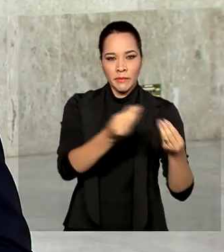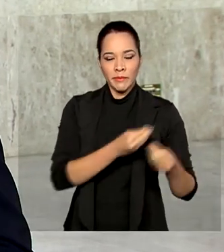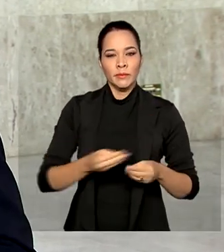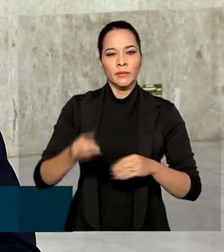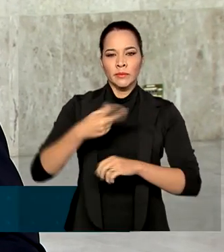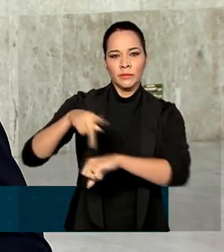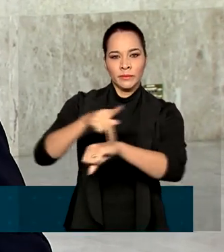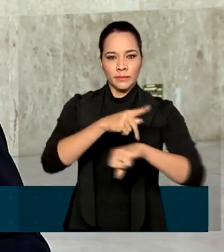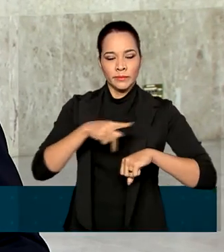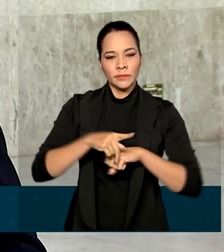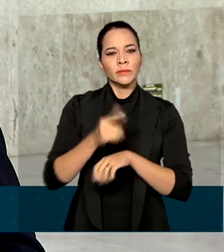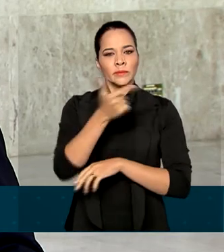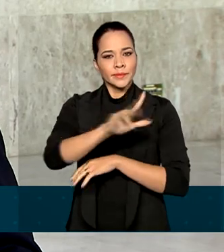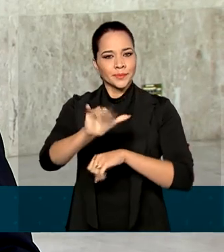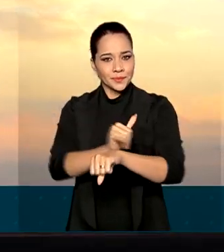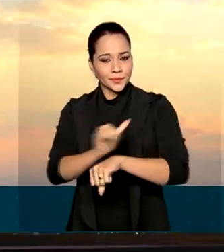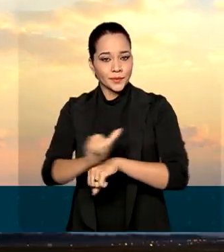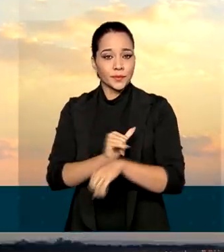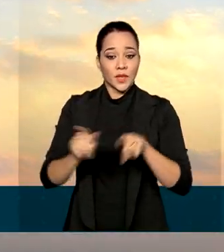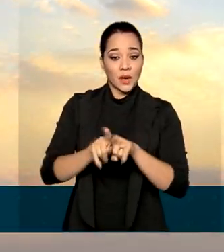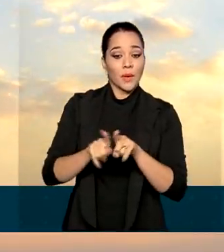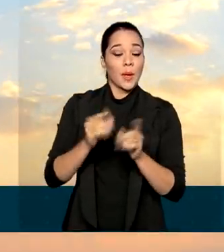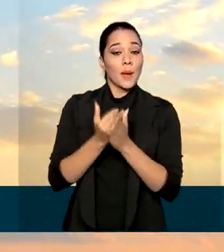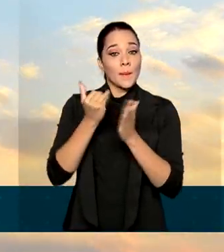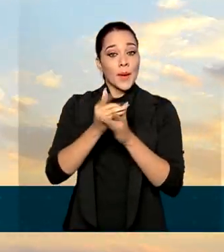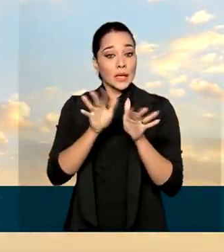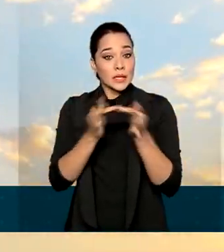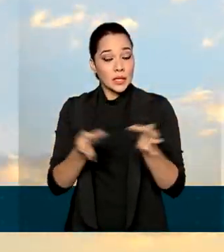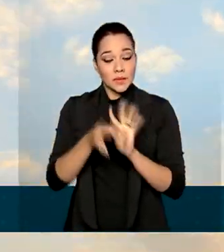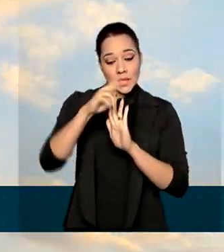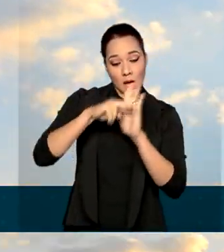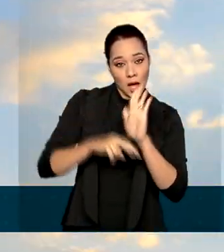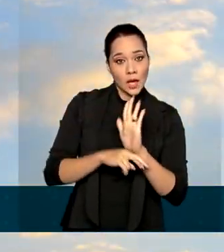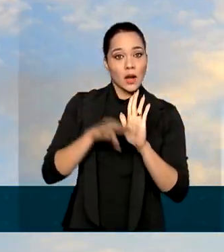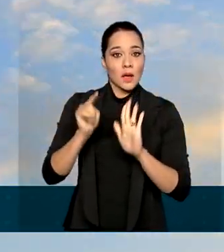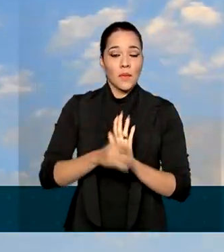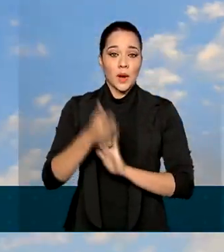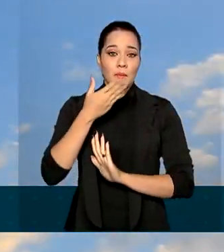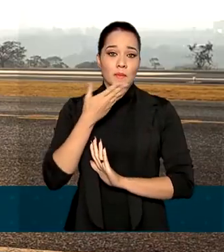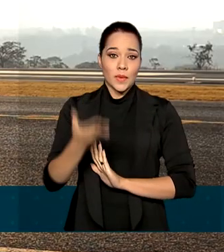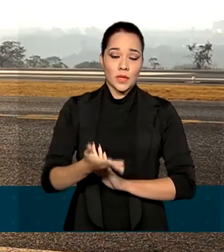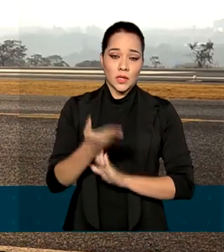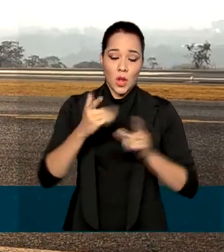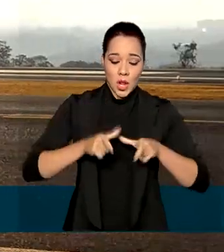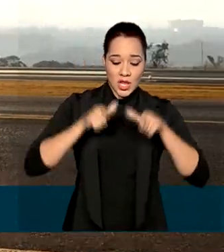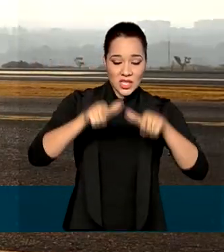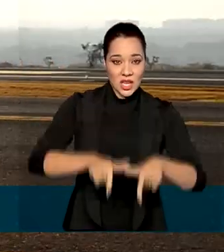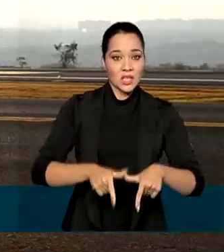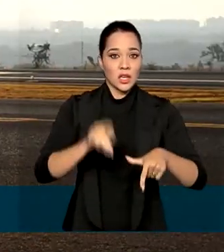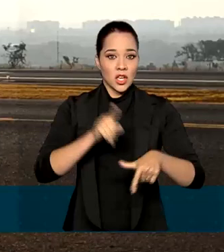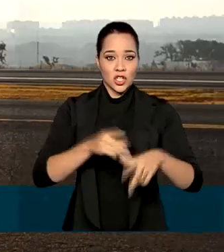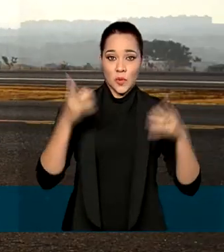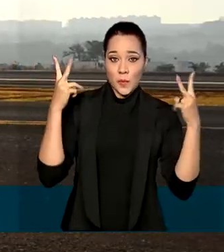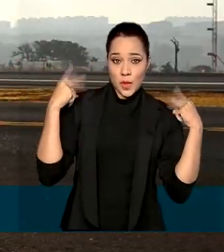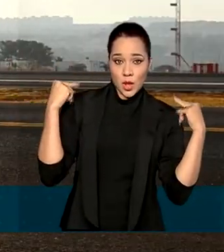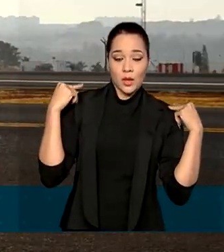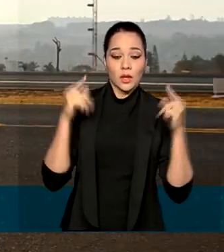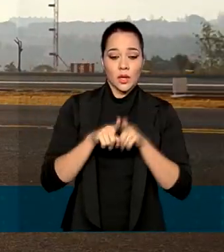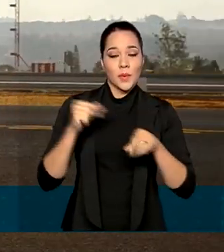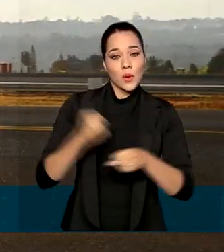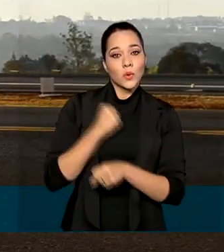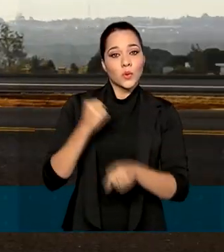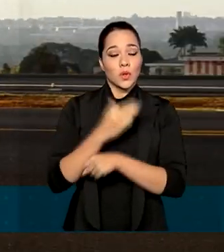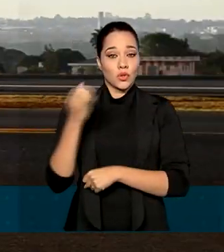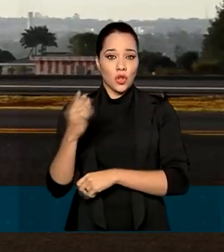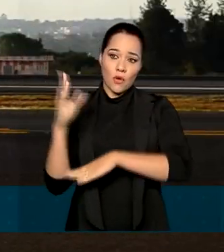grandes países. Outras medidas devem tornar mais simples as regras para tirar a licença de pilotos e facilitar a construção de novos